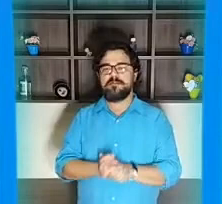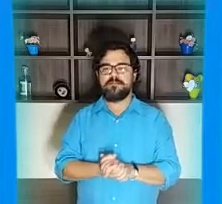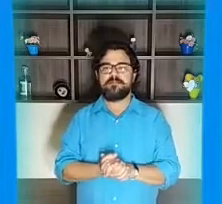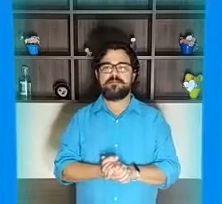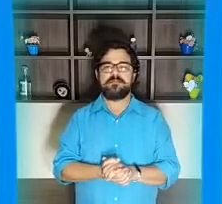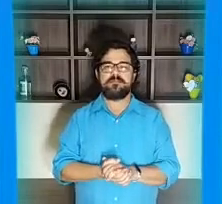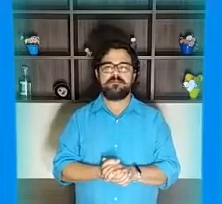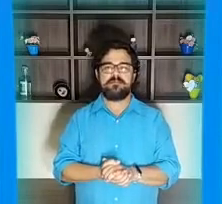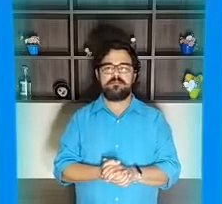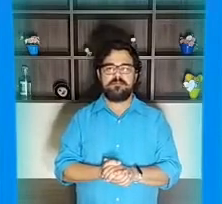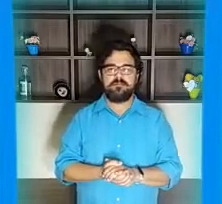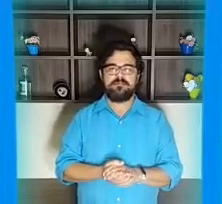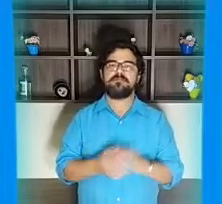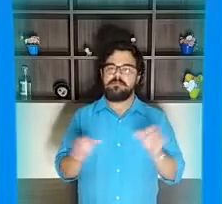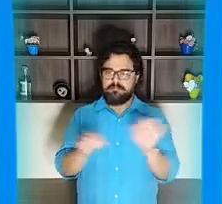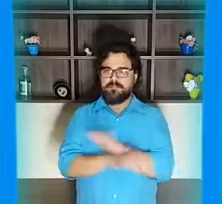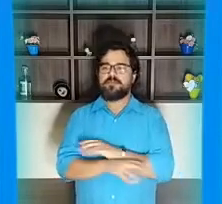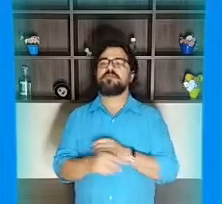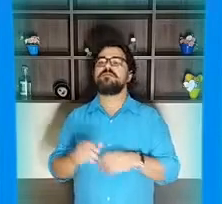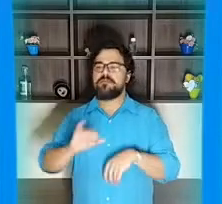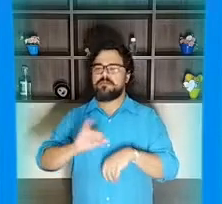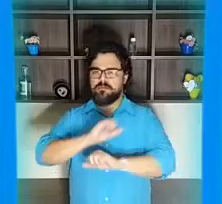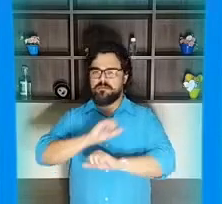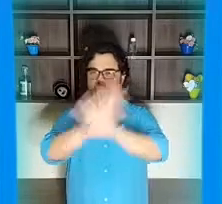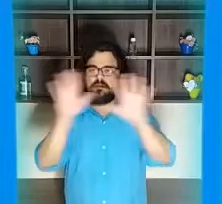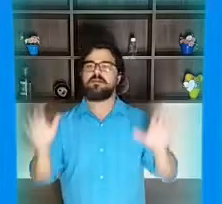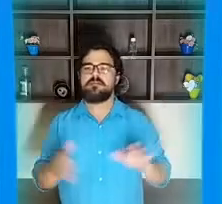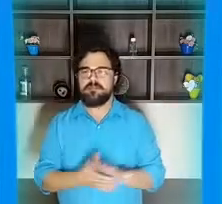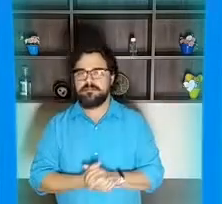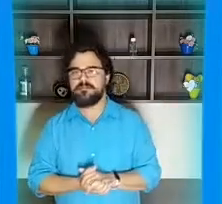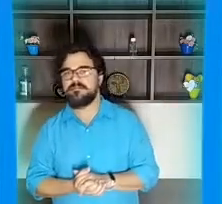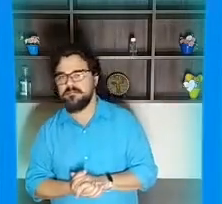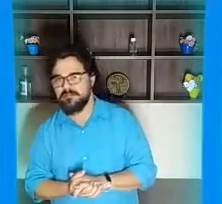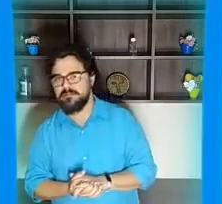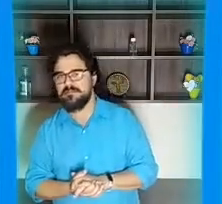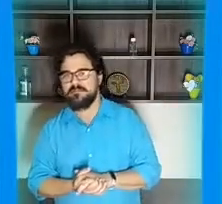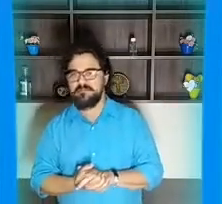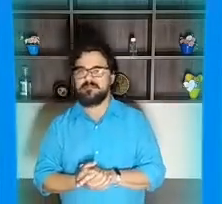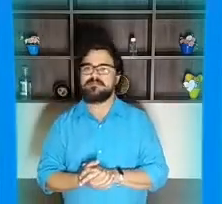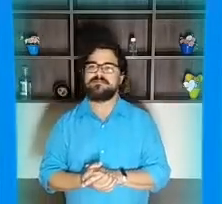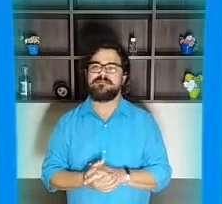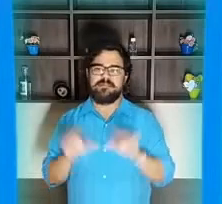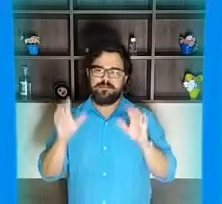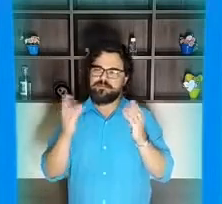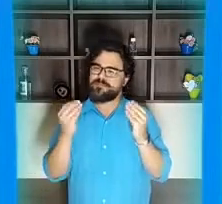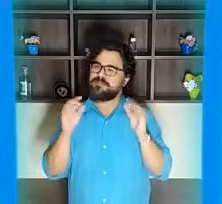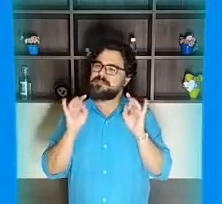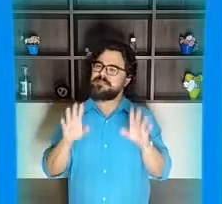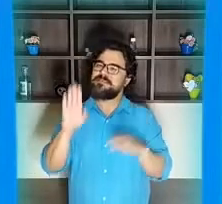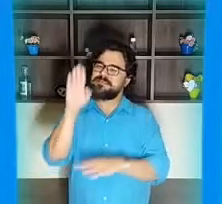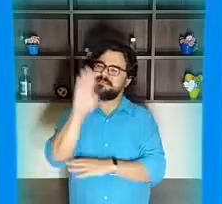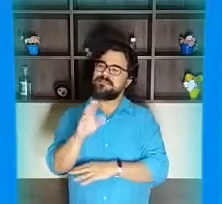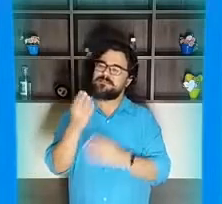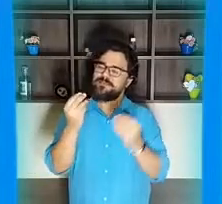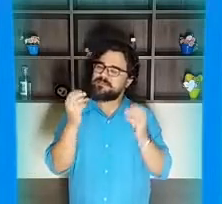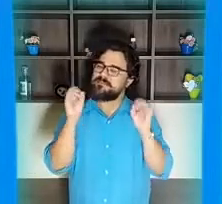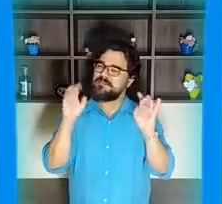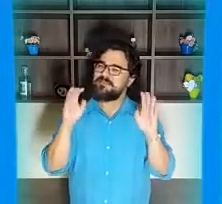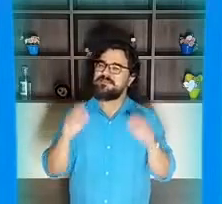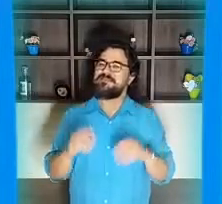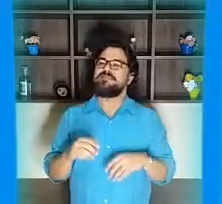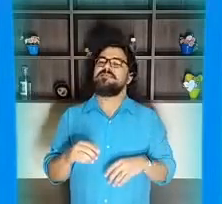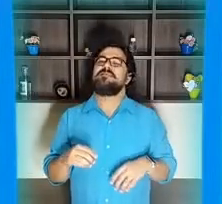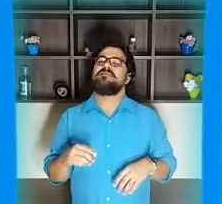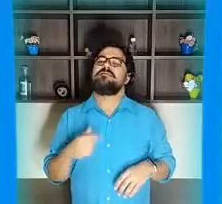É, pronto, claro. Trabalho muito legal, né, gente? Foi uma tarde muito especial e amanhã tem mais, então vejam, temos que